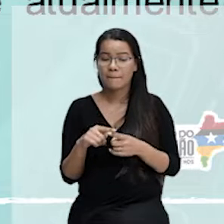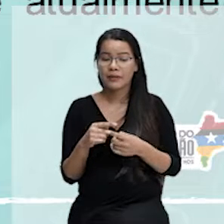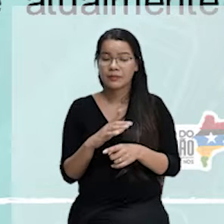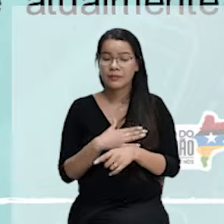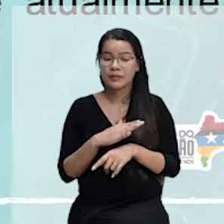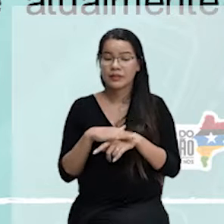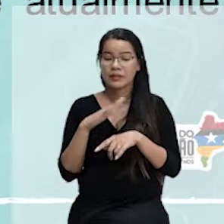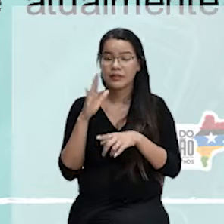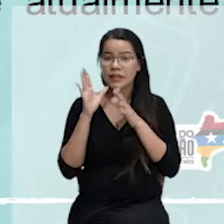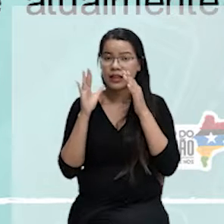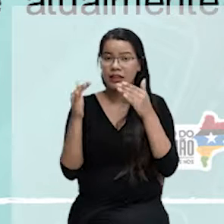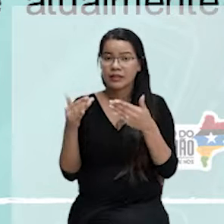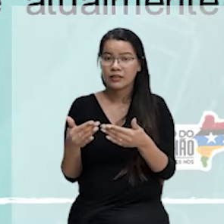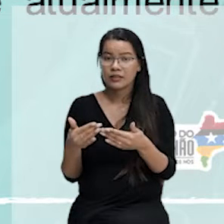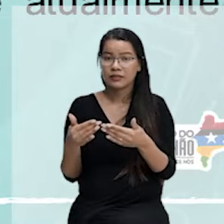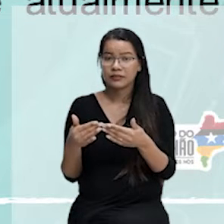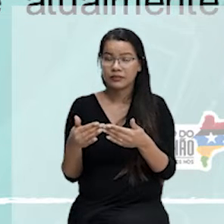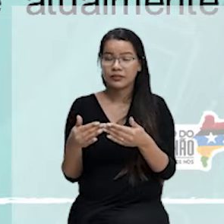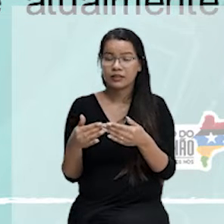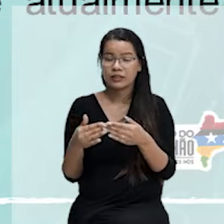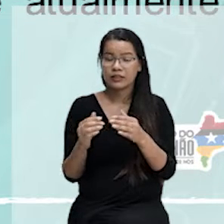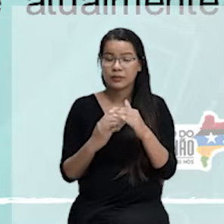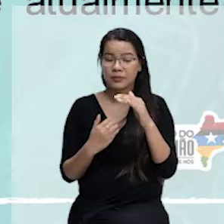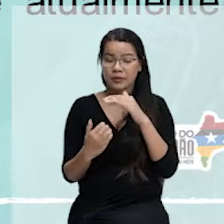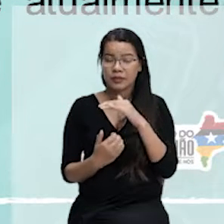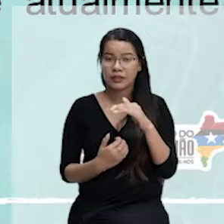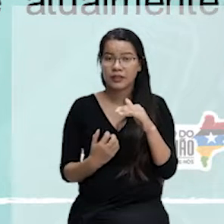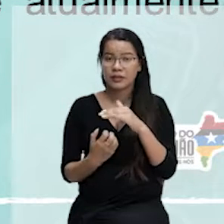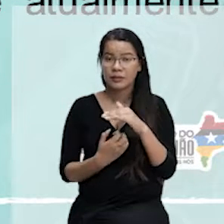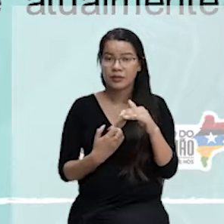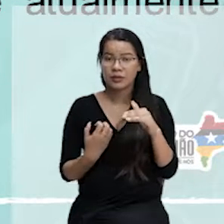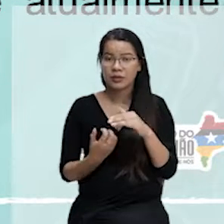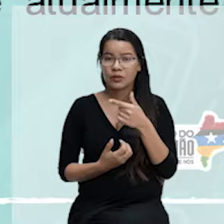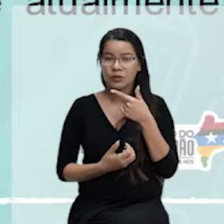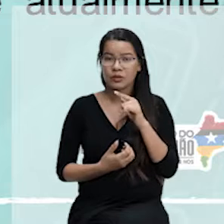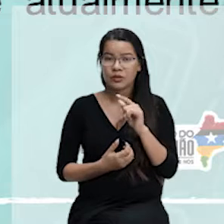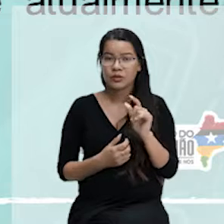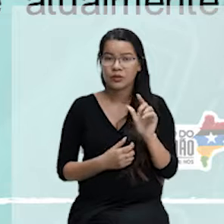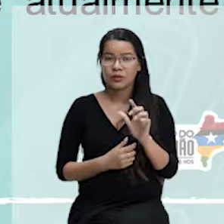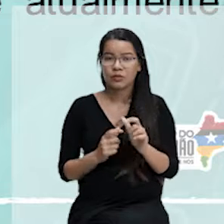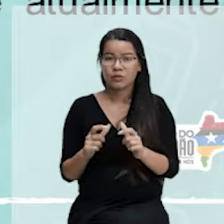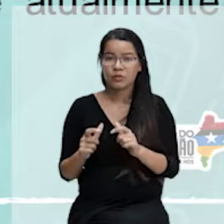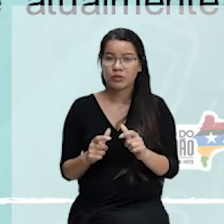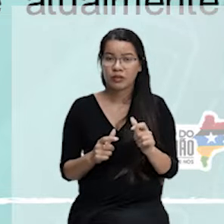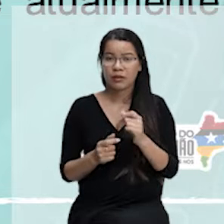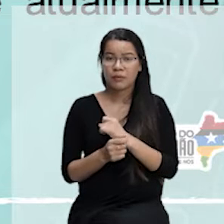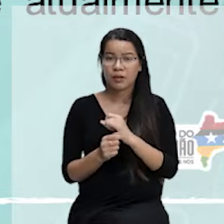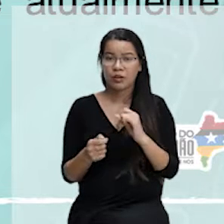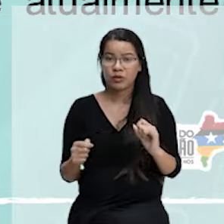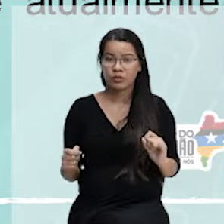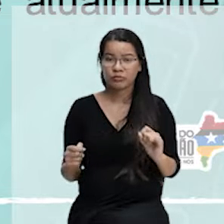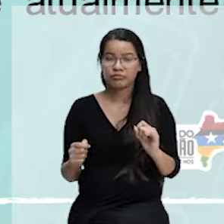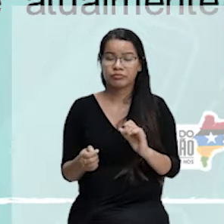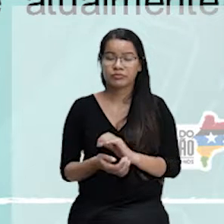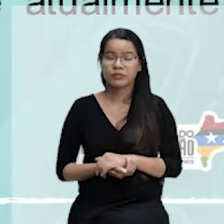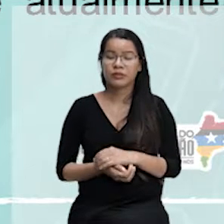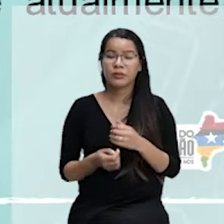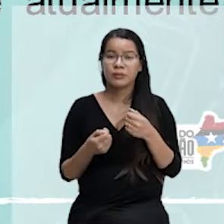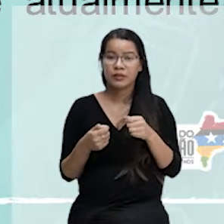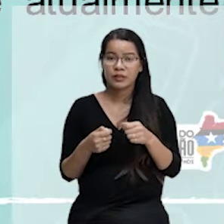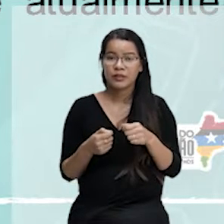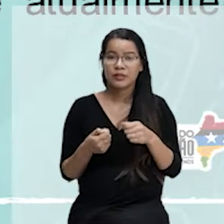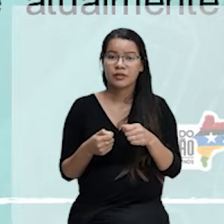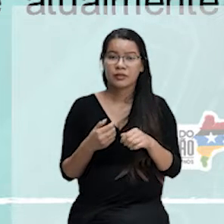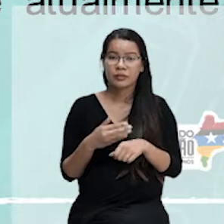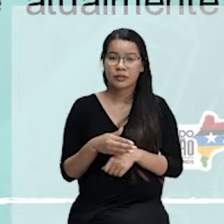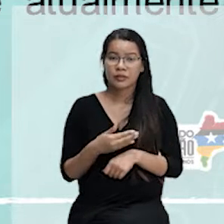acontece? Muitas empresas, para atingir um valor de mercado maior, para atingir um espaço maior no mercado, elas vão praticar